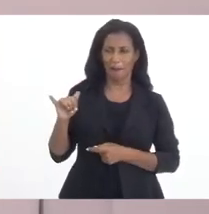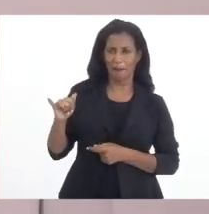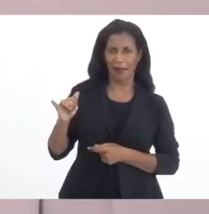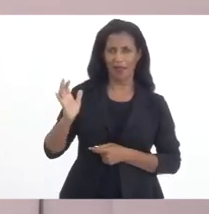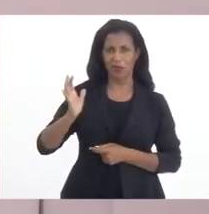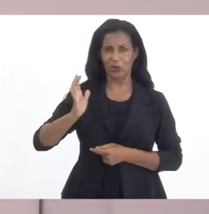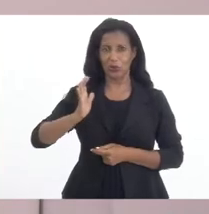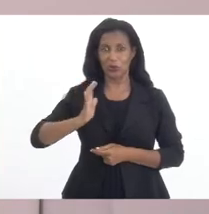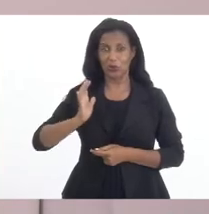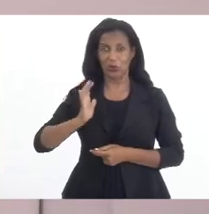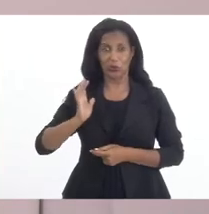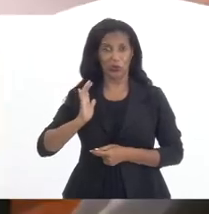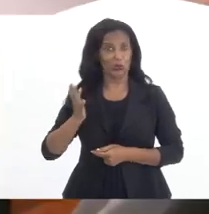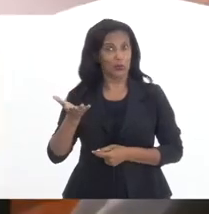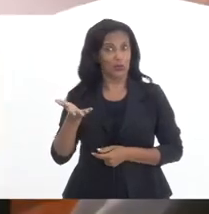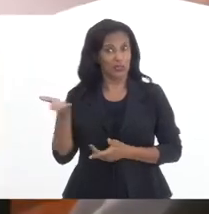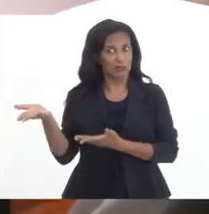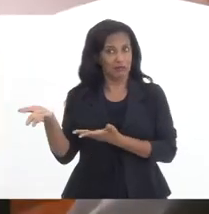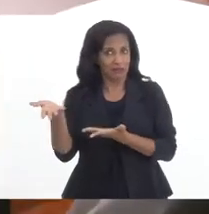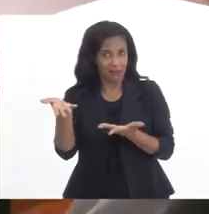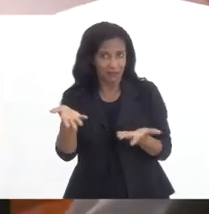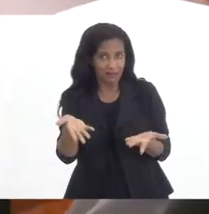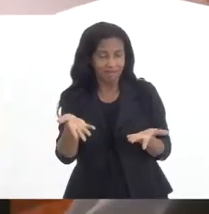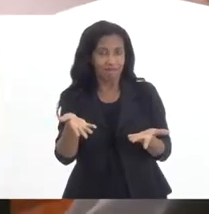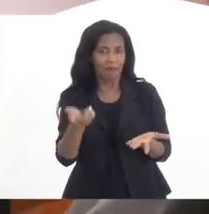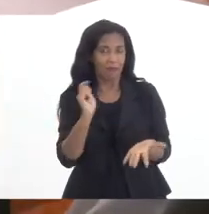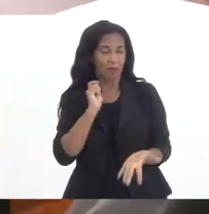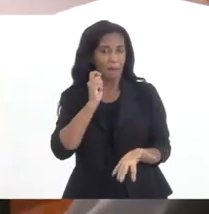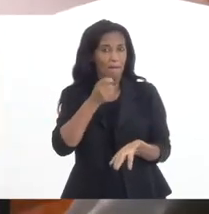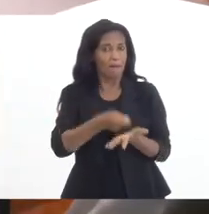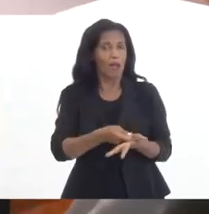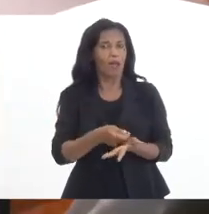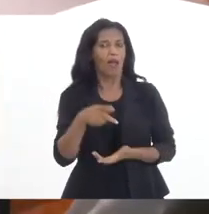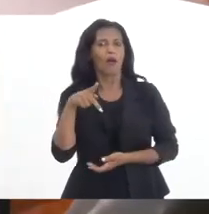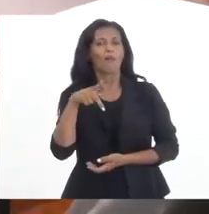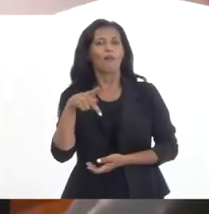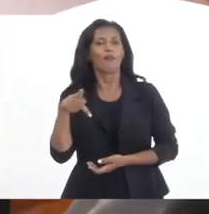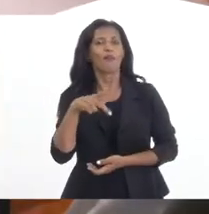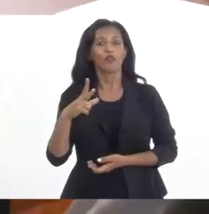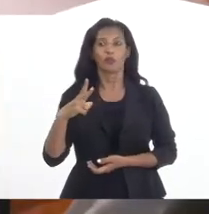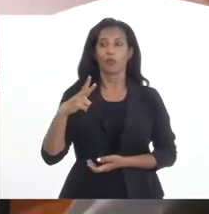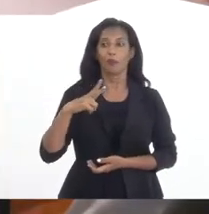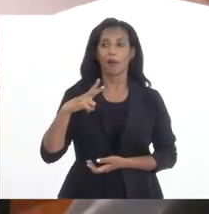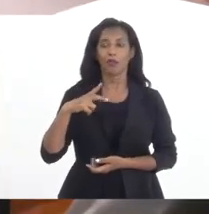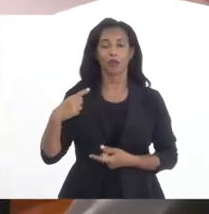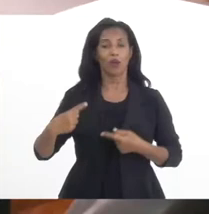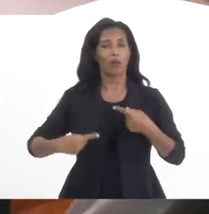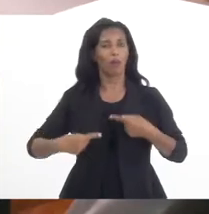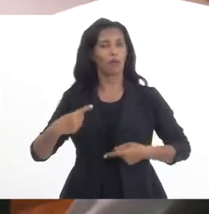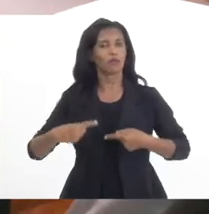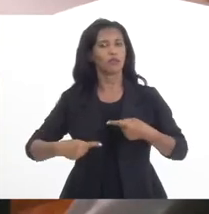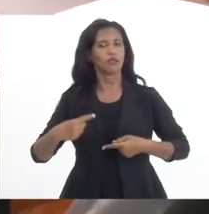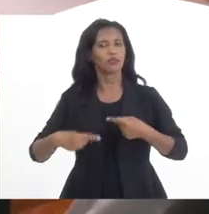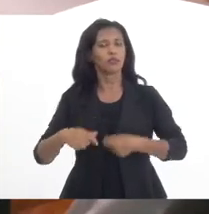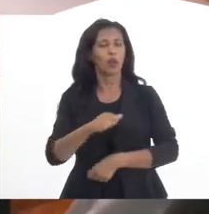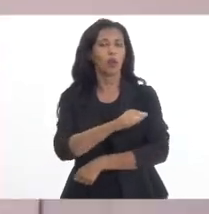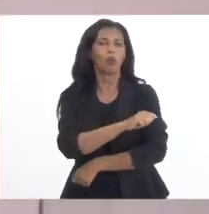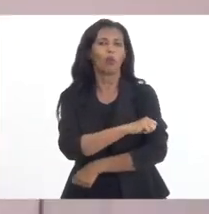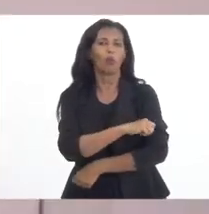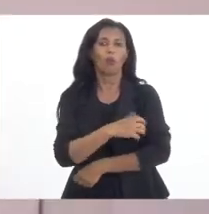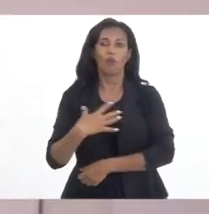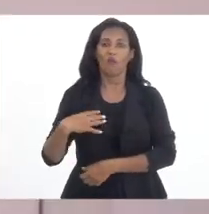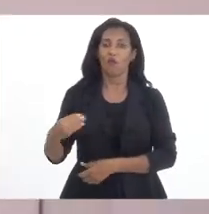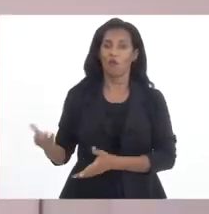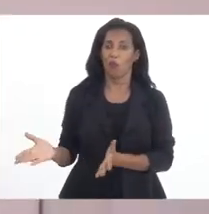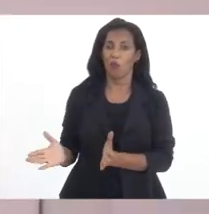ricos, os ricos pais dos alunos, pagavam um professor particular que iam disputar com o aluno filho